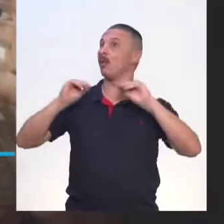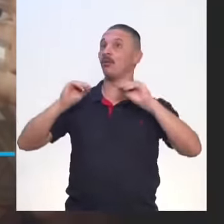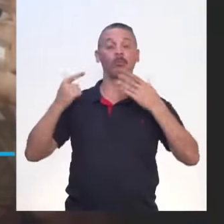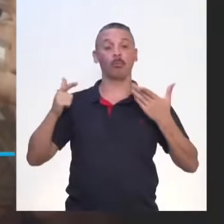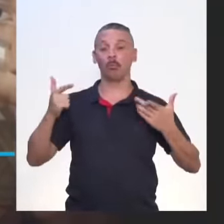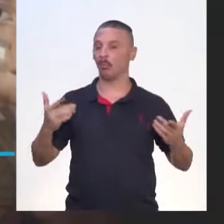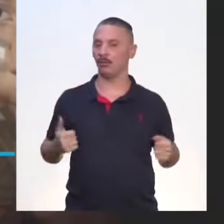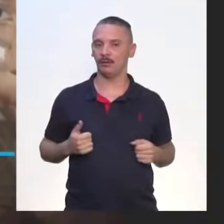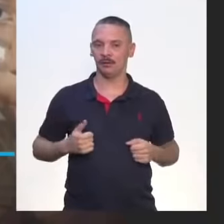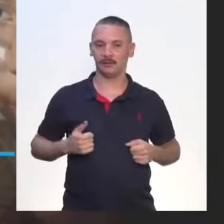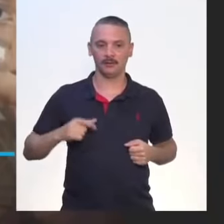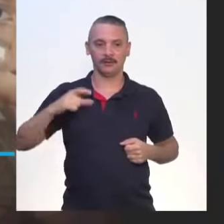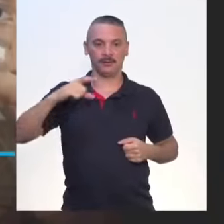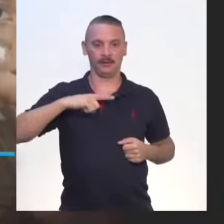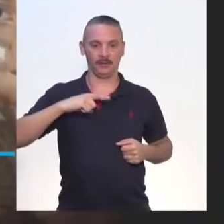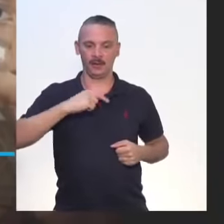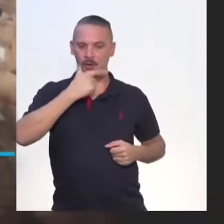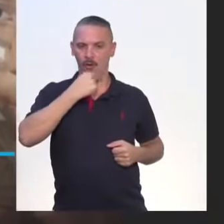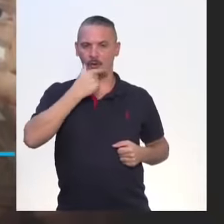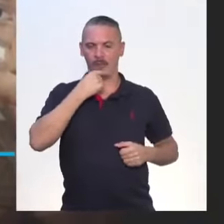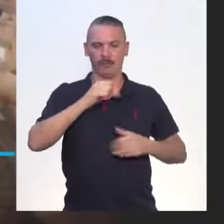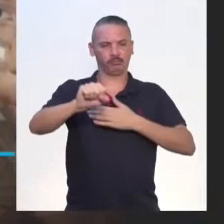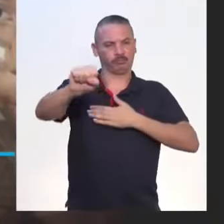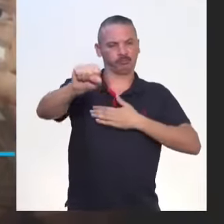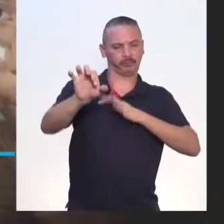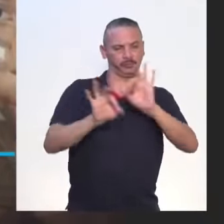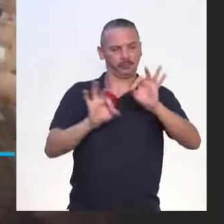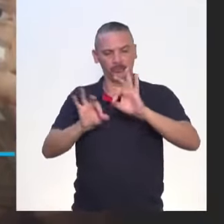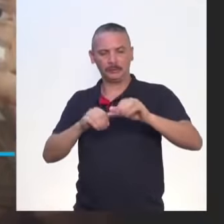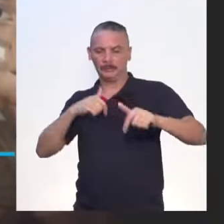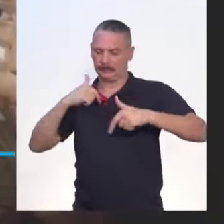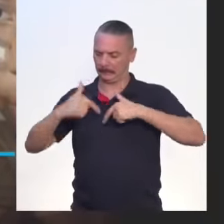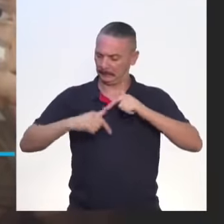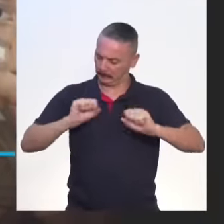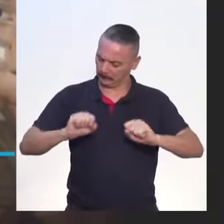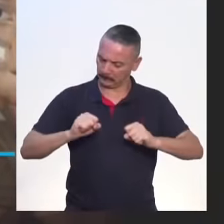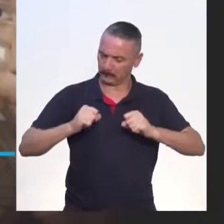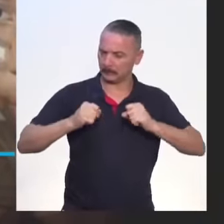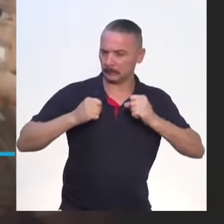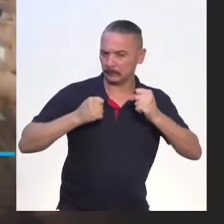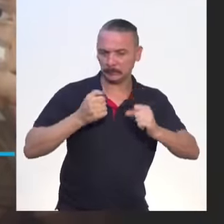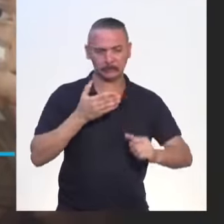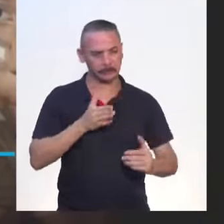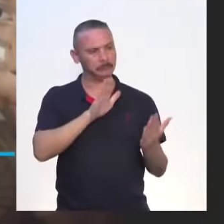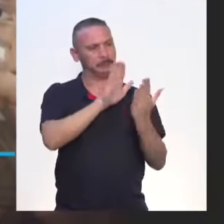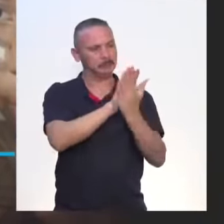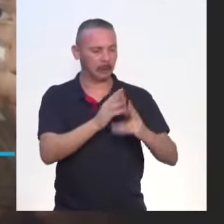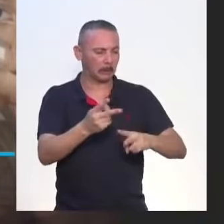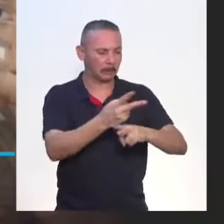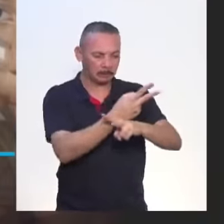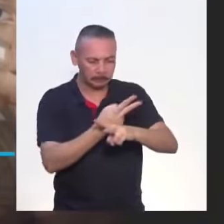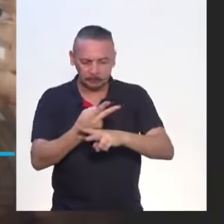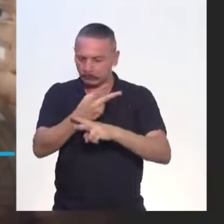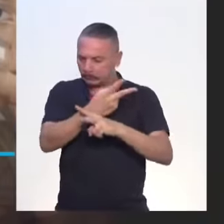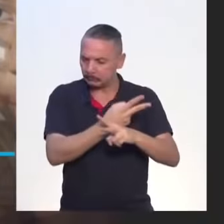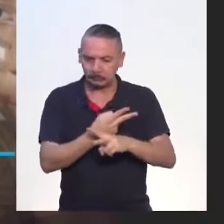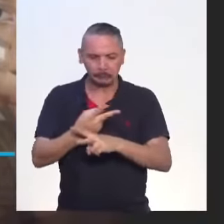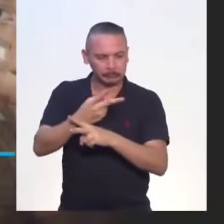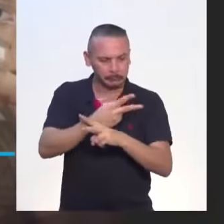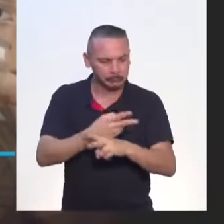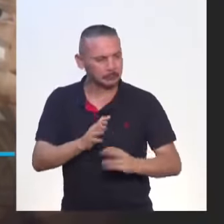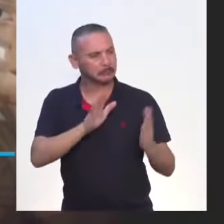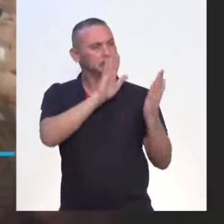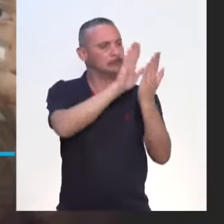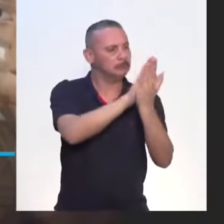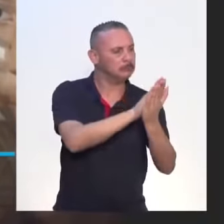aí apareceu um grande herói, e esse herói se dispôs a ir atrás da noite. Todo mundo tinha medo de cobra grande, porque